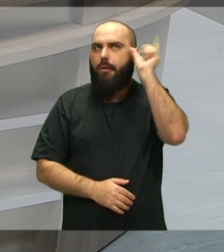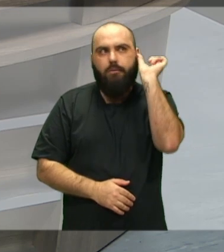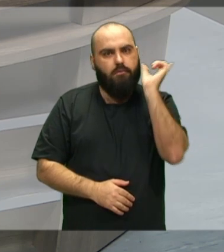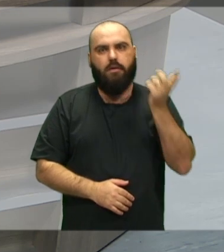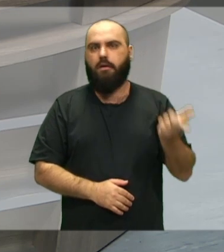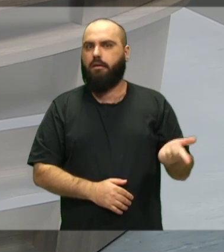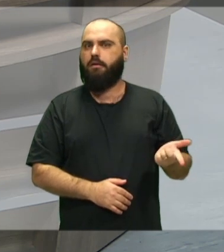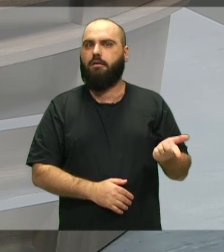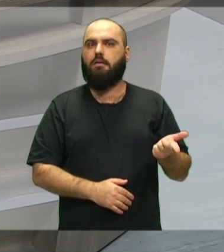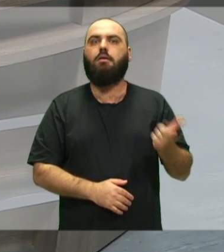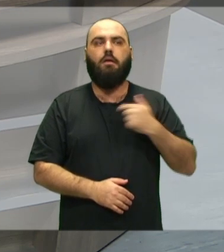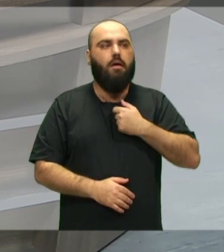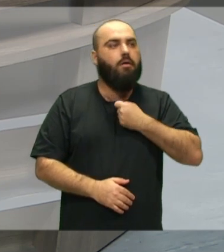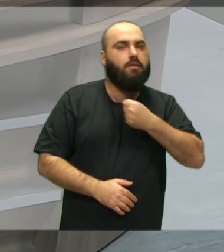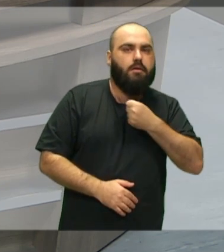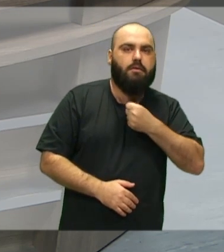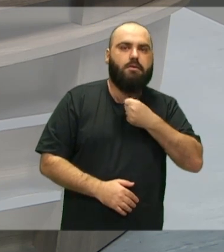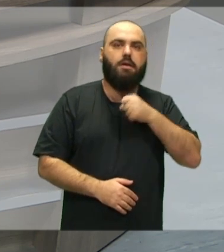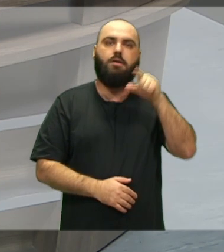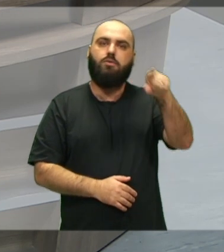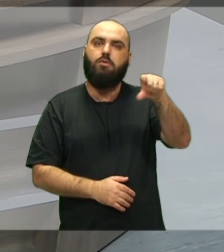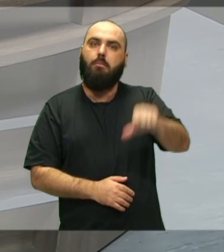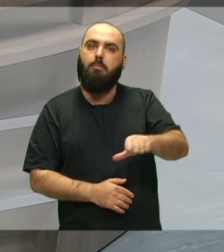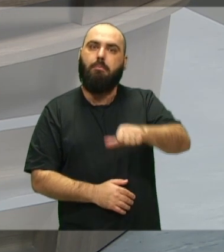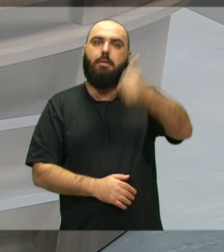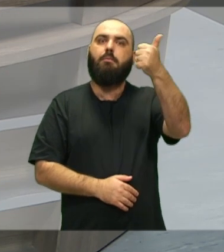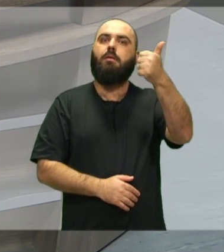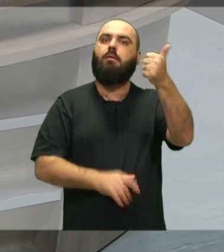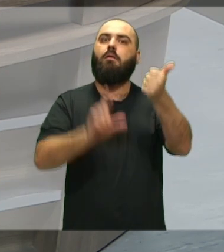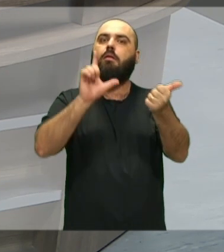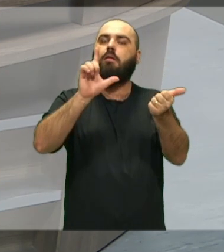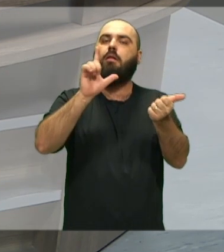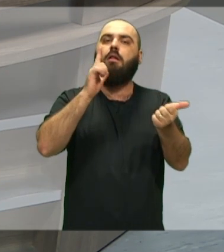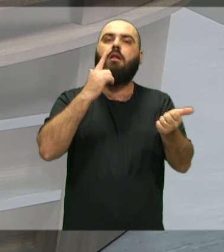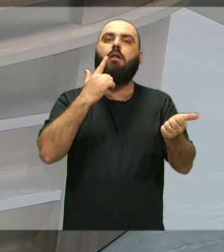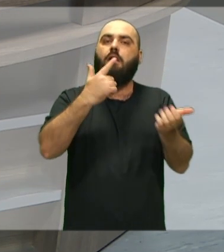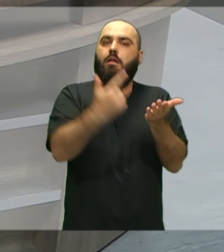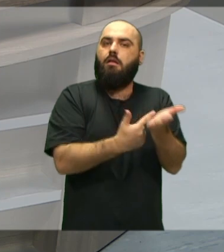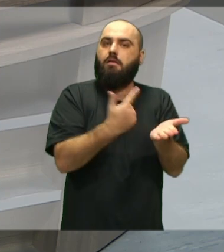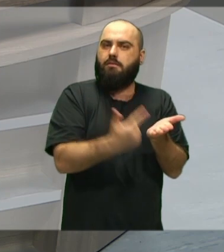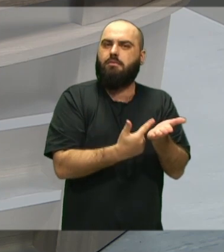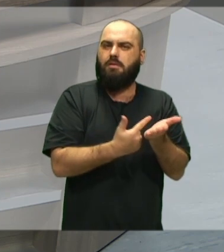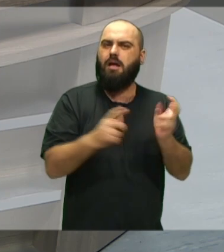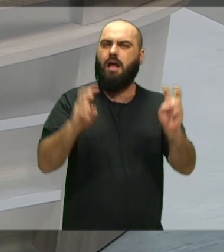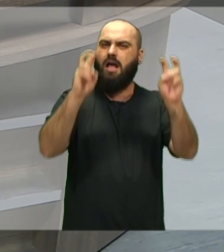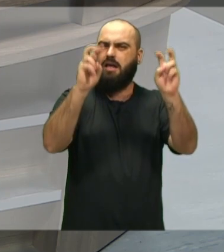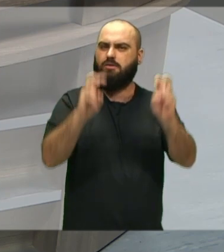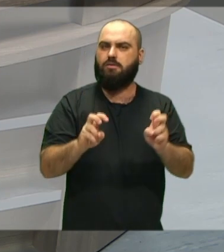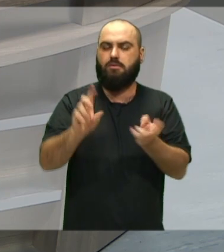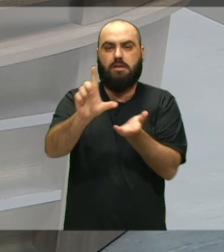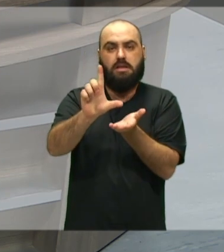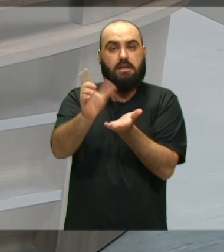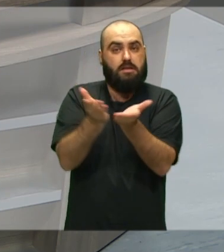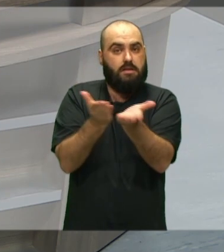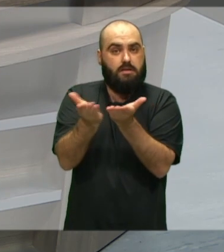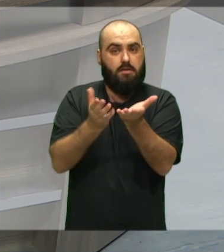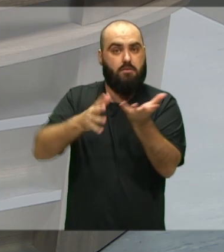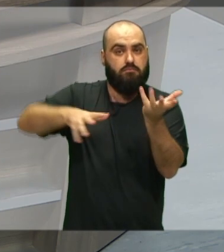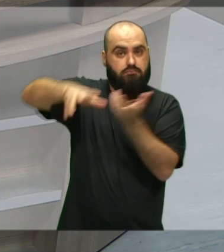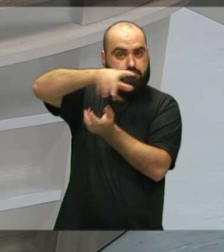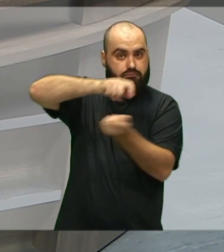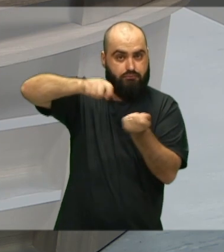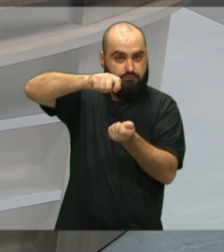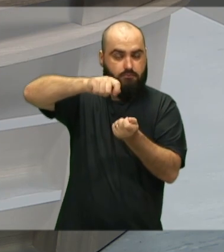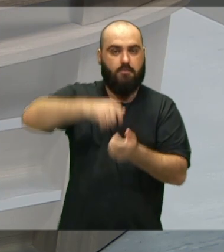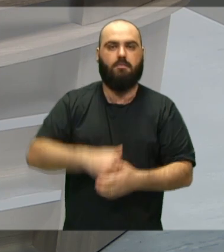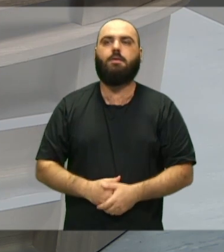ontem que eu te entrevistei aqui com a tua primeira publicação, que foi o livro sobre licitações sustentáveis.